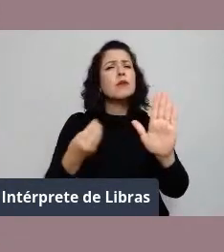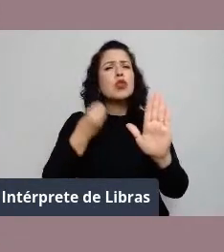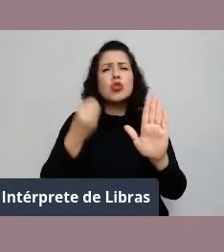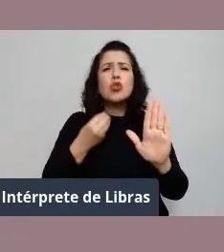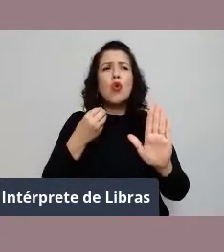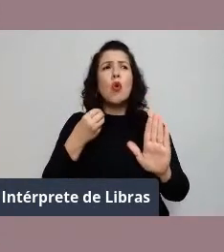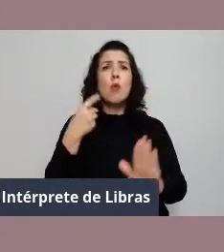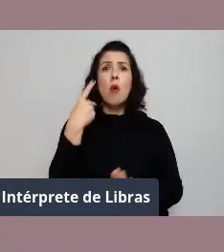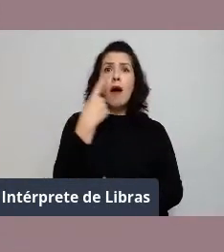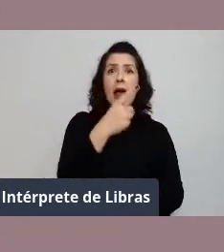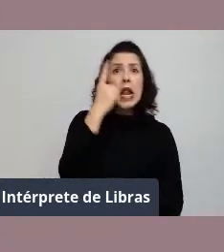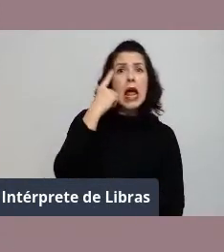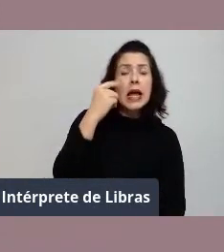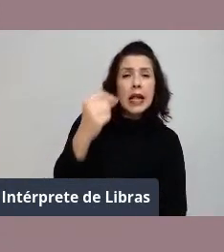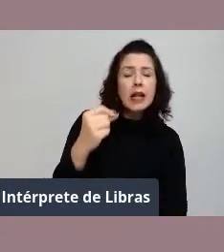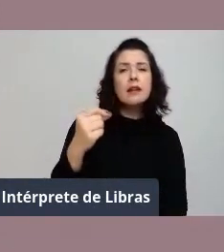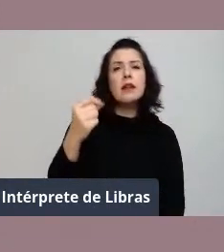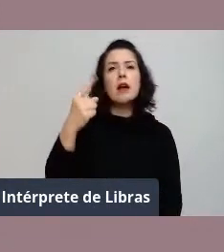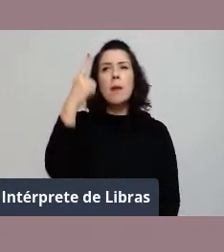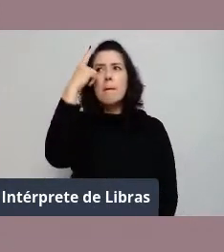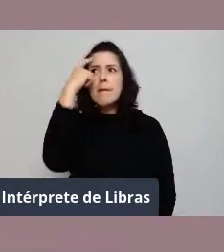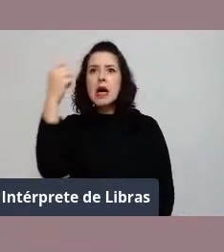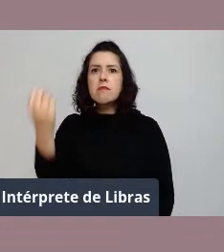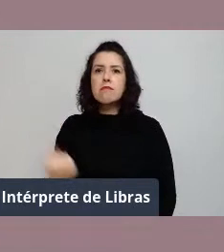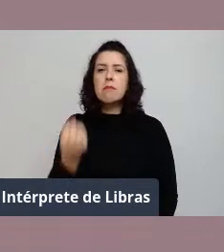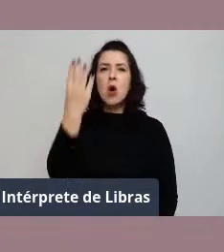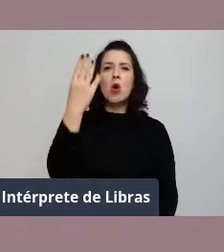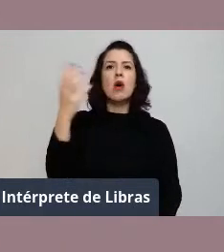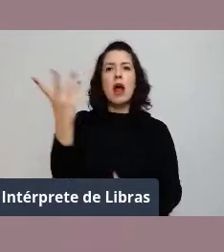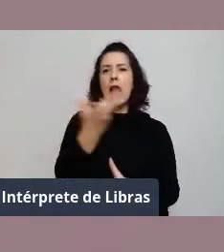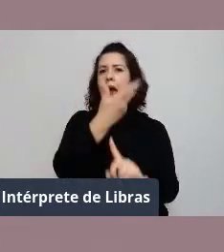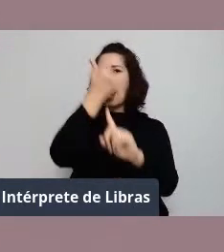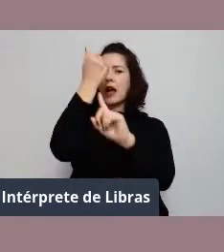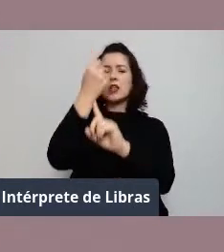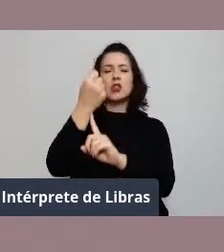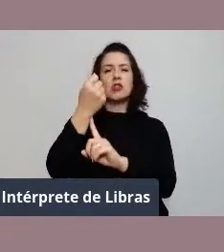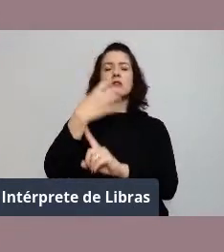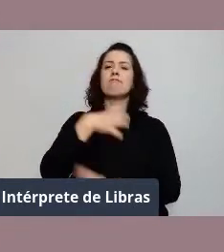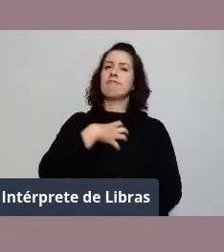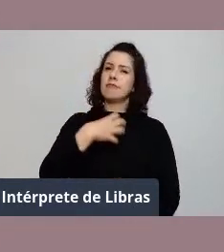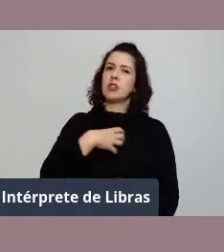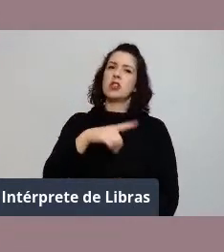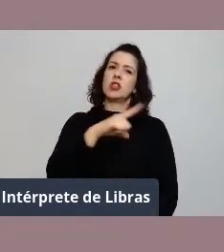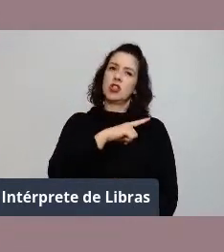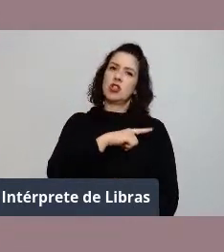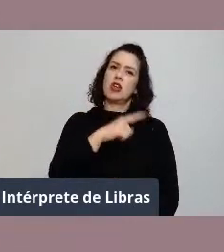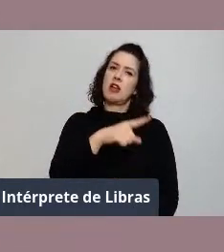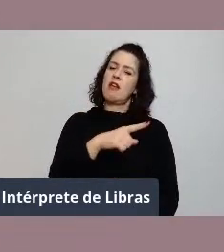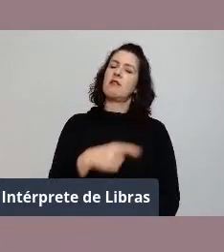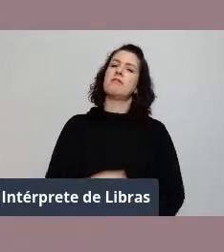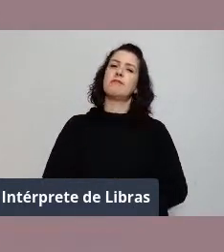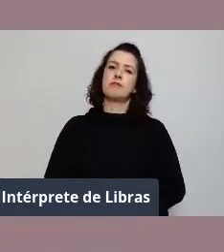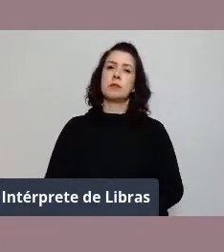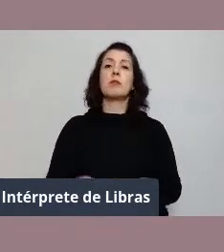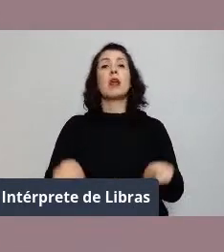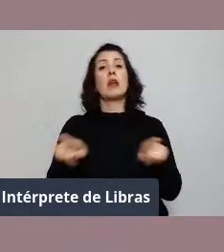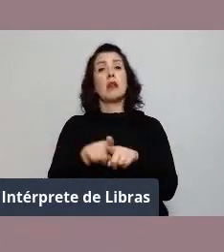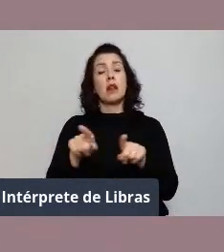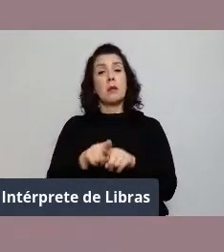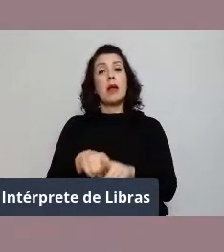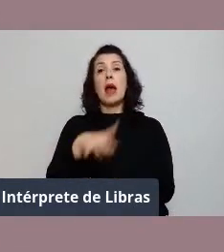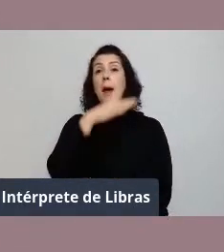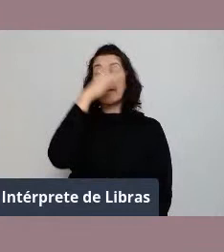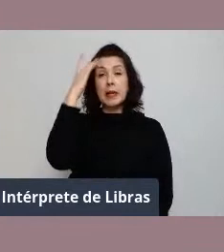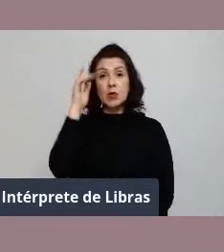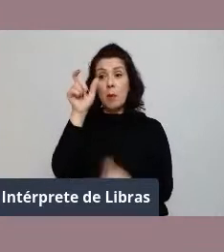reinvenção e do emocionante poder artístico de Clarice. Como afirma o narrador do livro, em